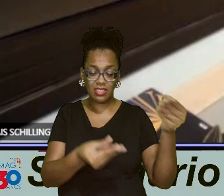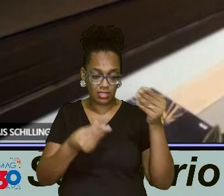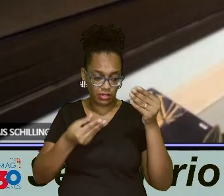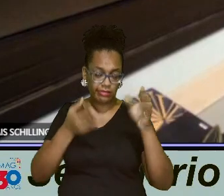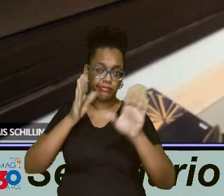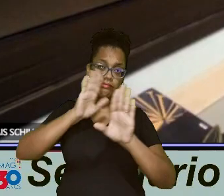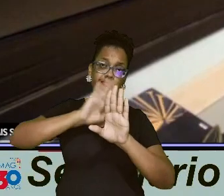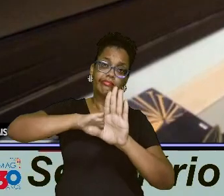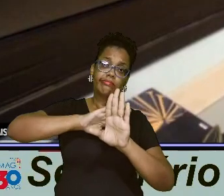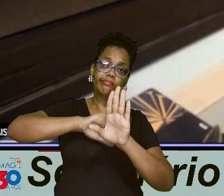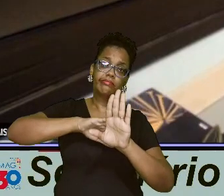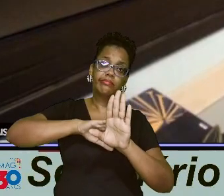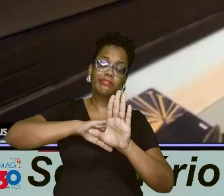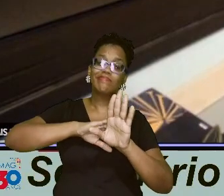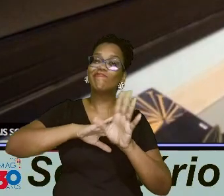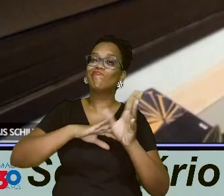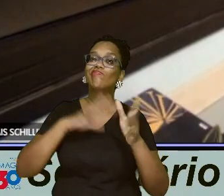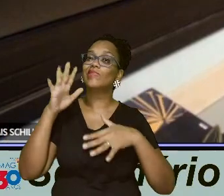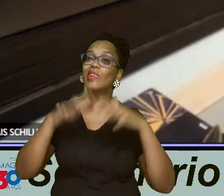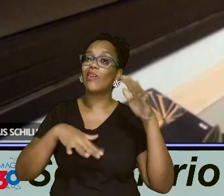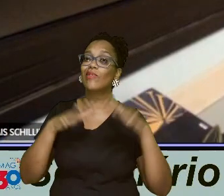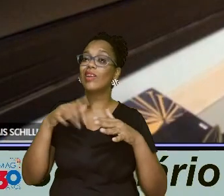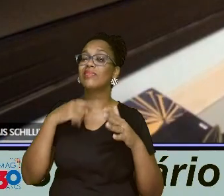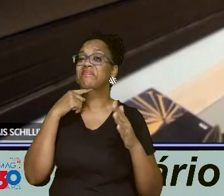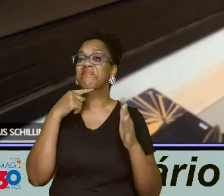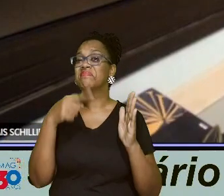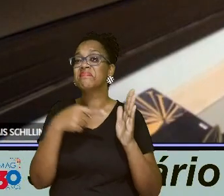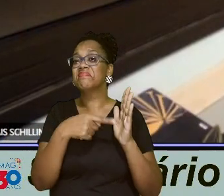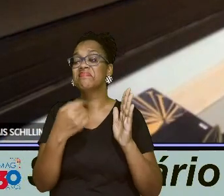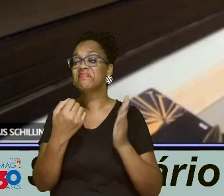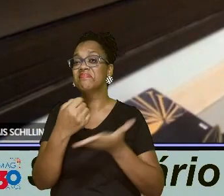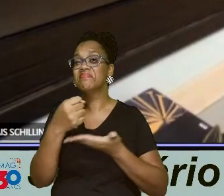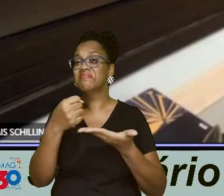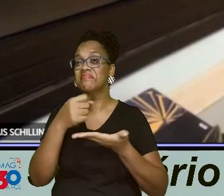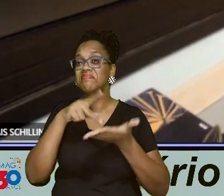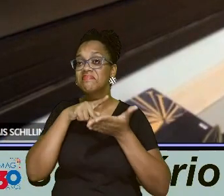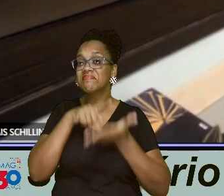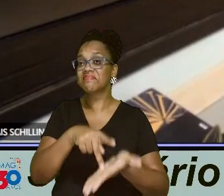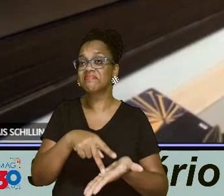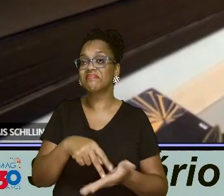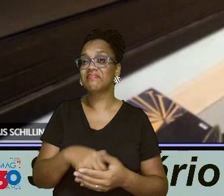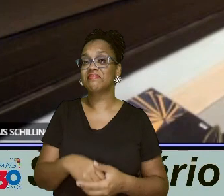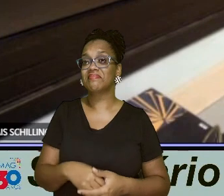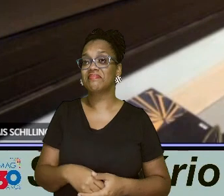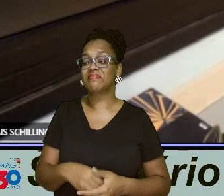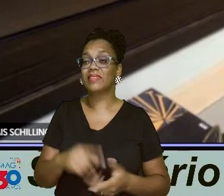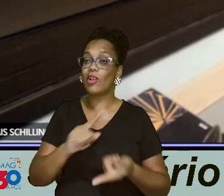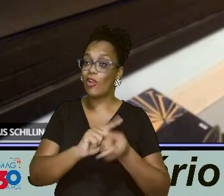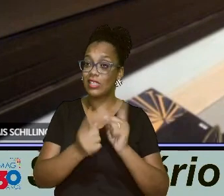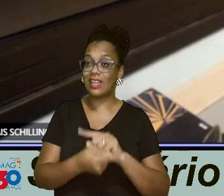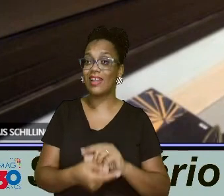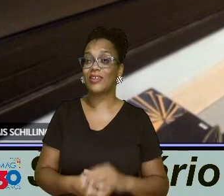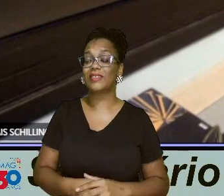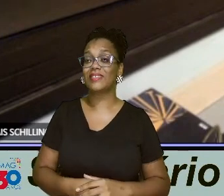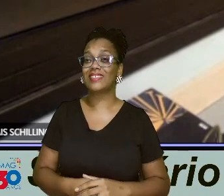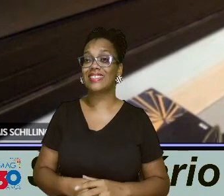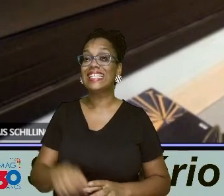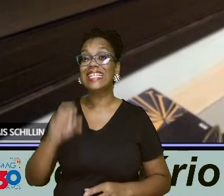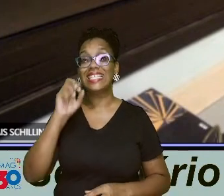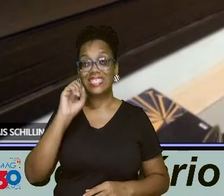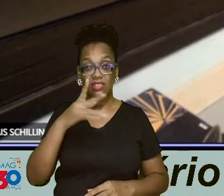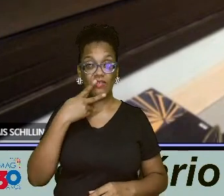precedente, talvez elas não sejam fundamento determinante. Pelo contrário, se chegou a dizer